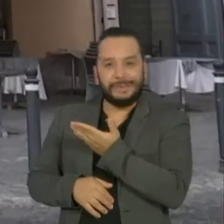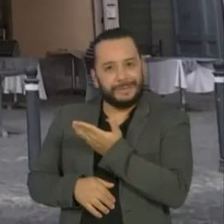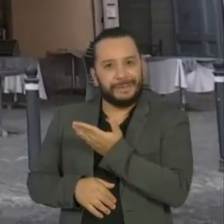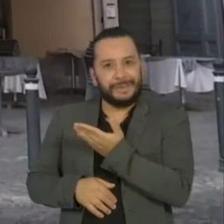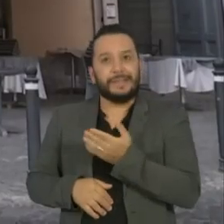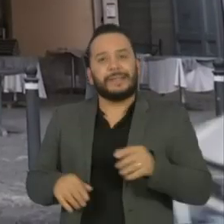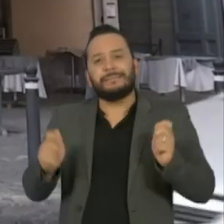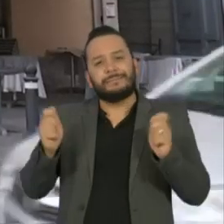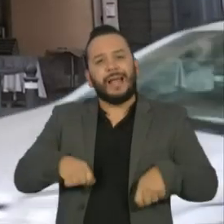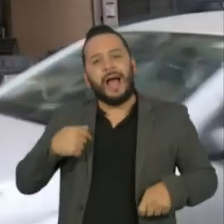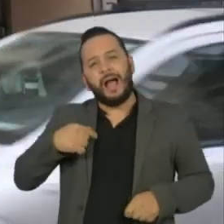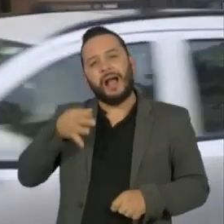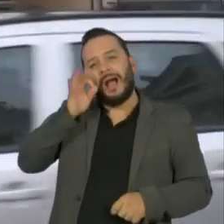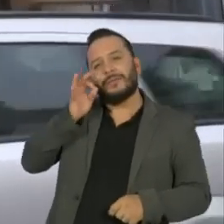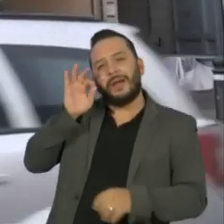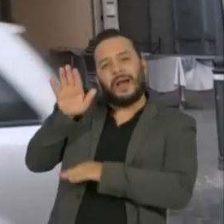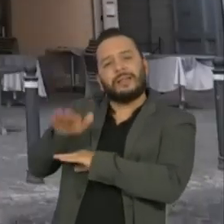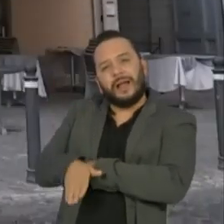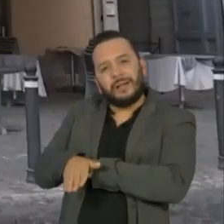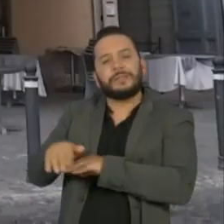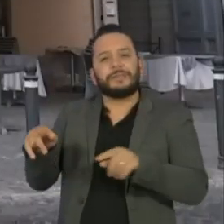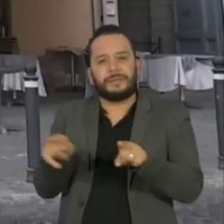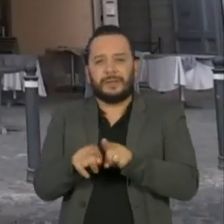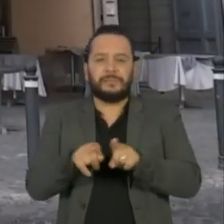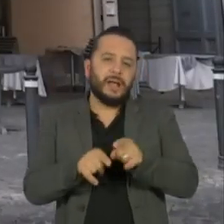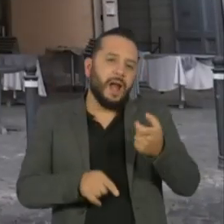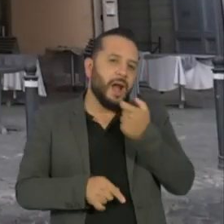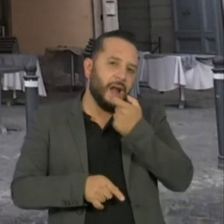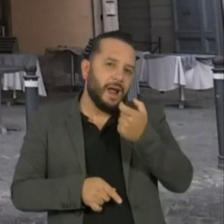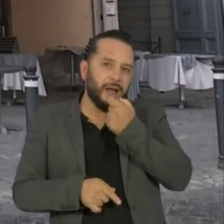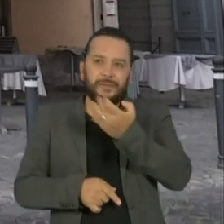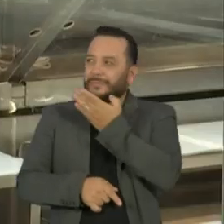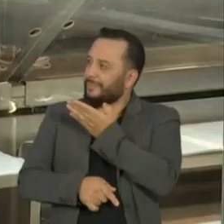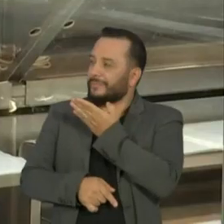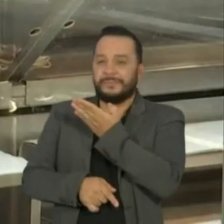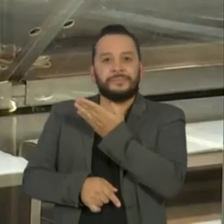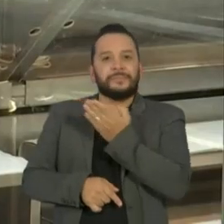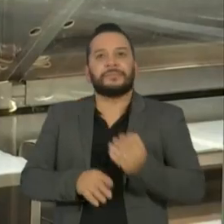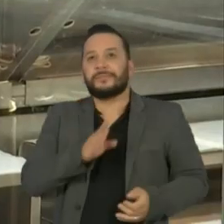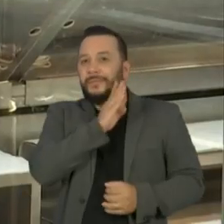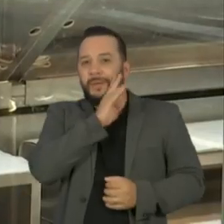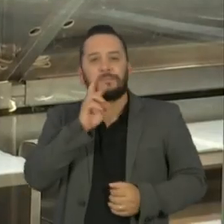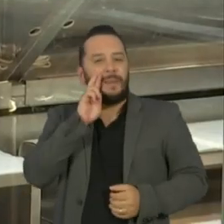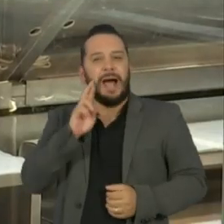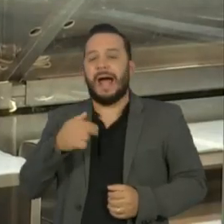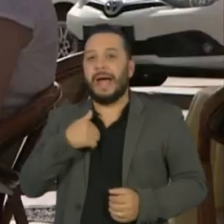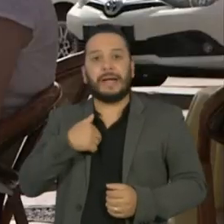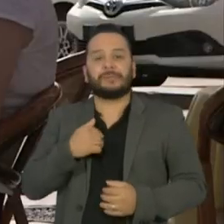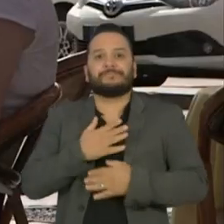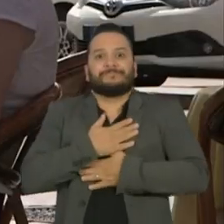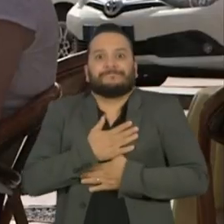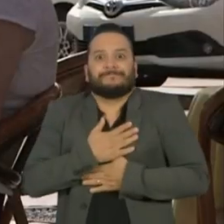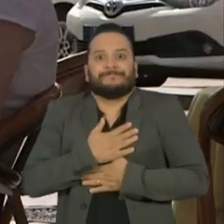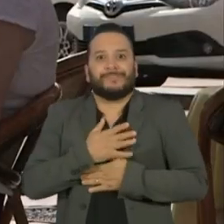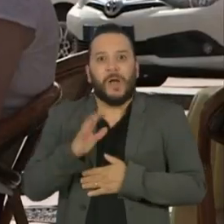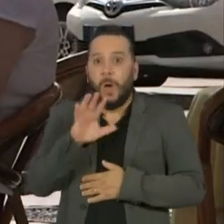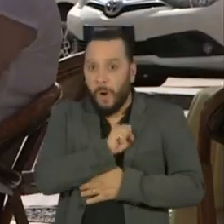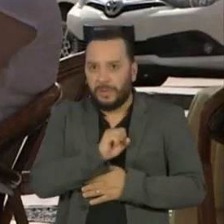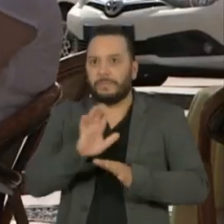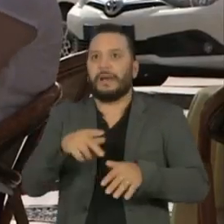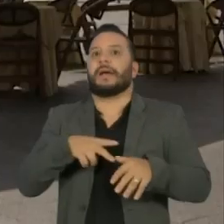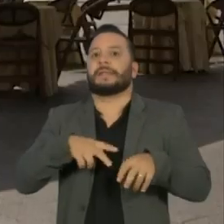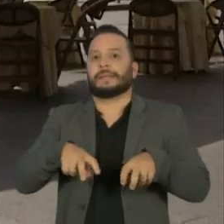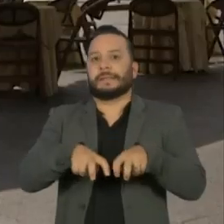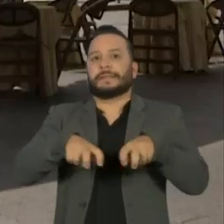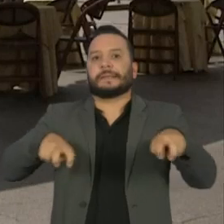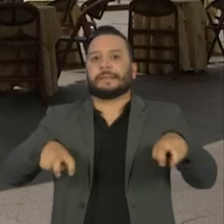tomar um cappuccino e comer um croissant na mesa de seu bar favorito local, porém mantendo distância de